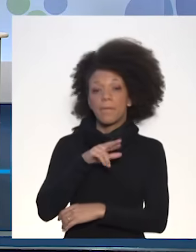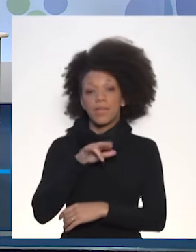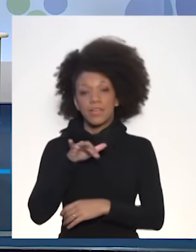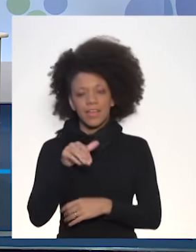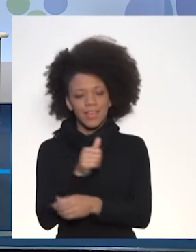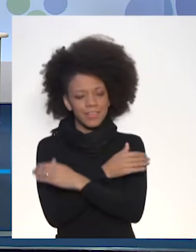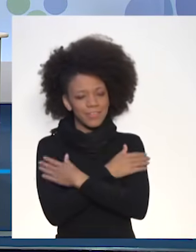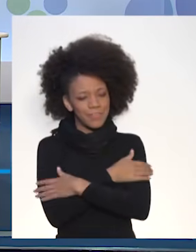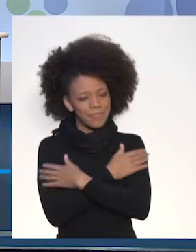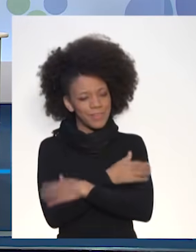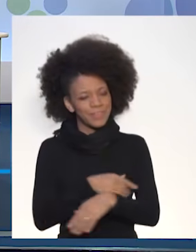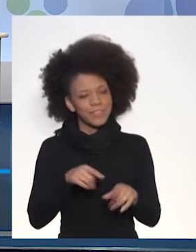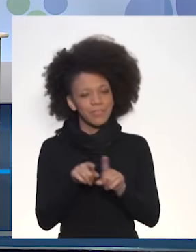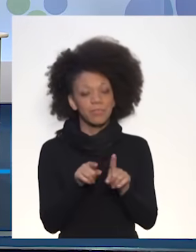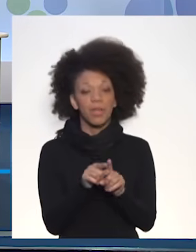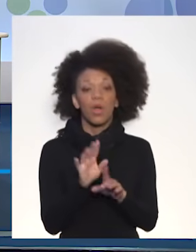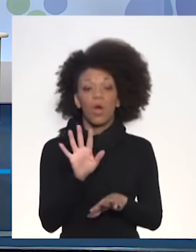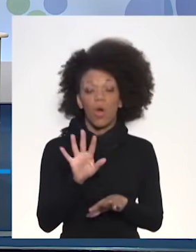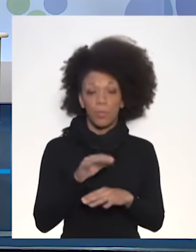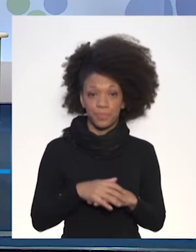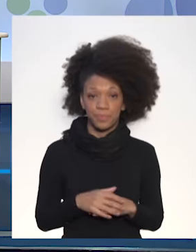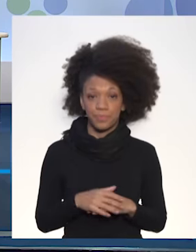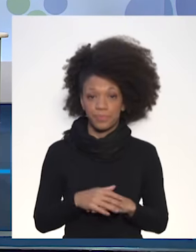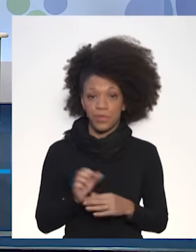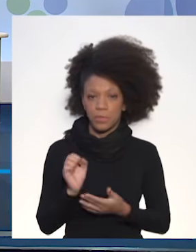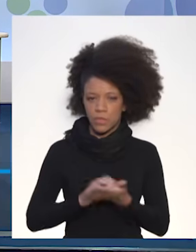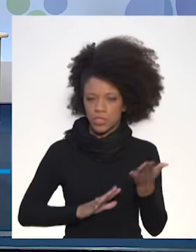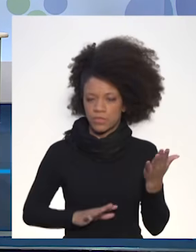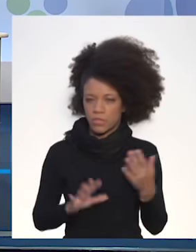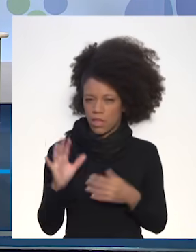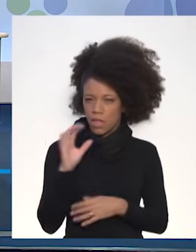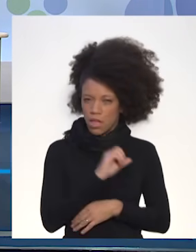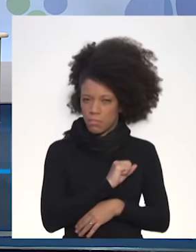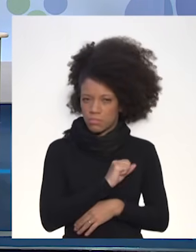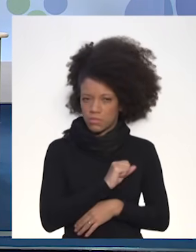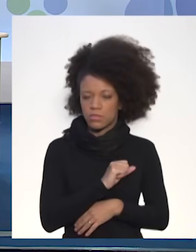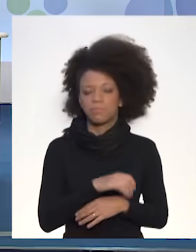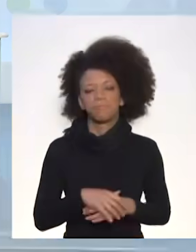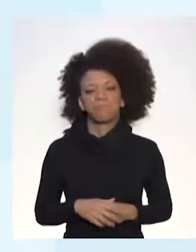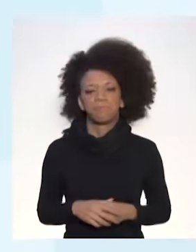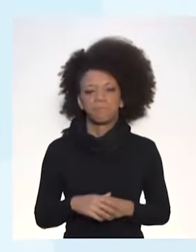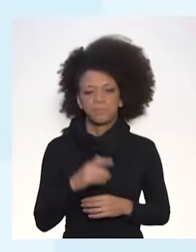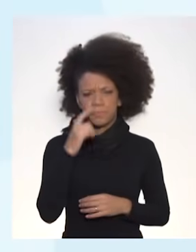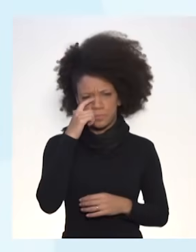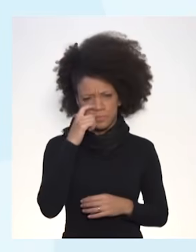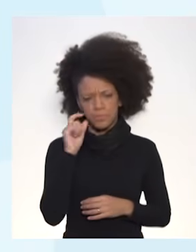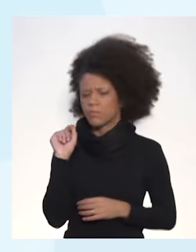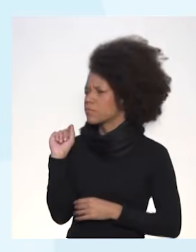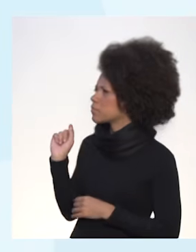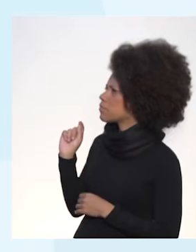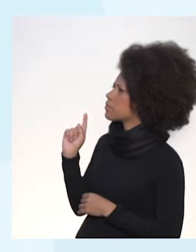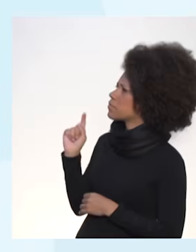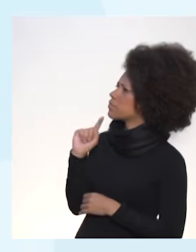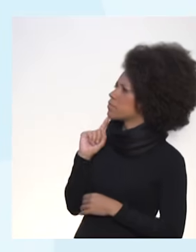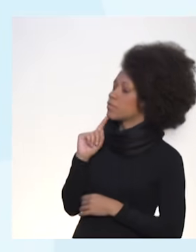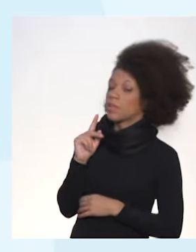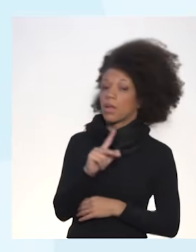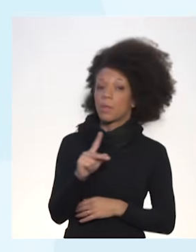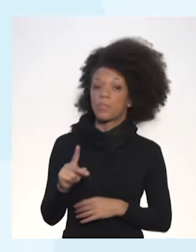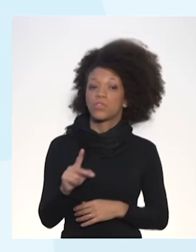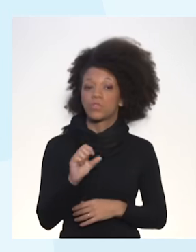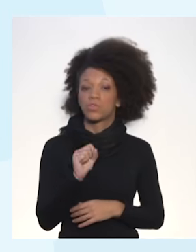um grande abraço para você também. Valeu. Ó, vamos lá. Mais um exercício, mais uma atividade. O que que diz aí, ó? A